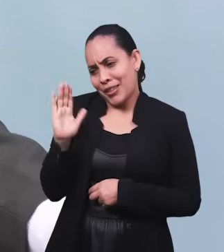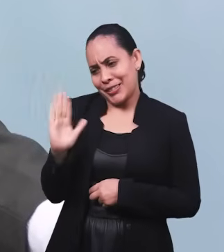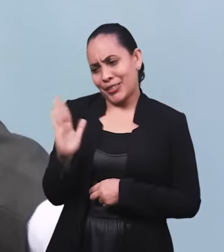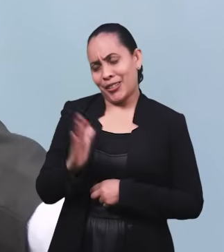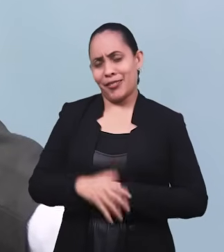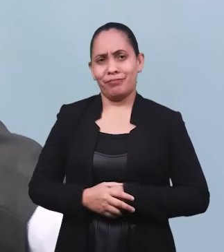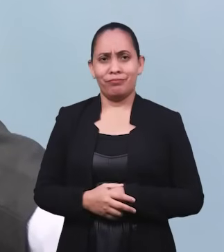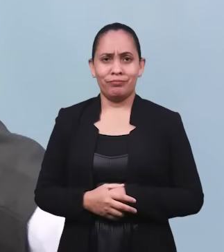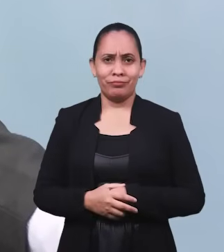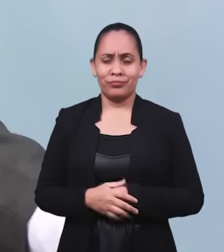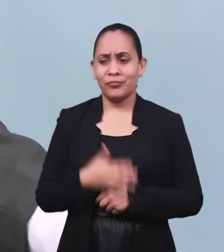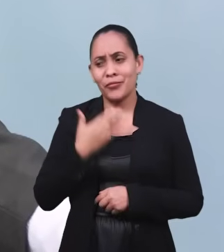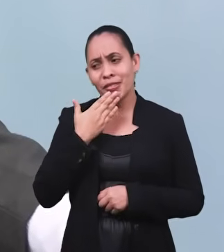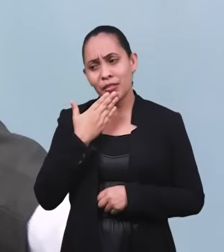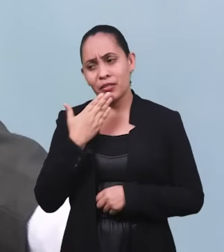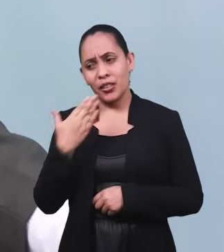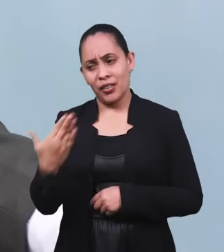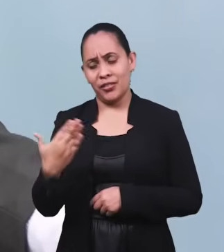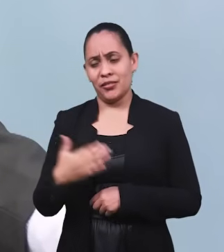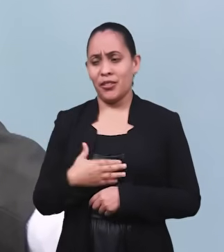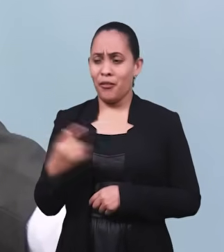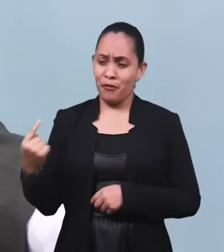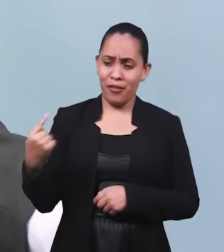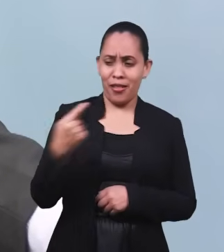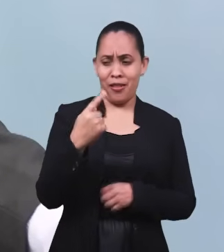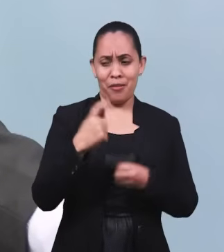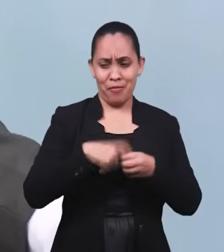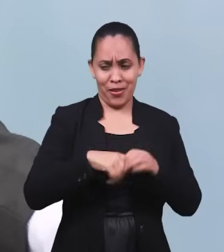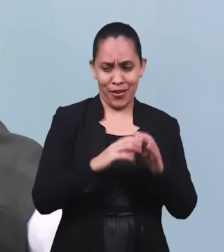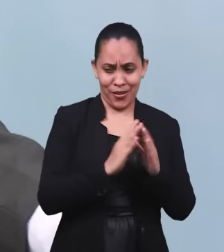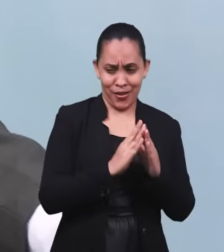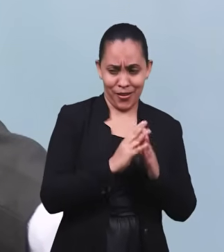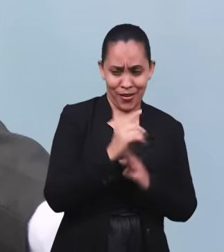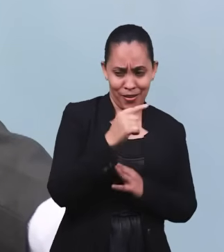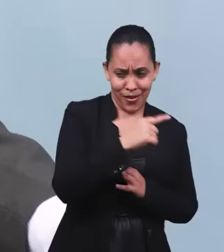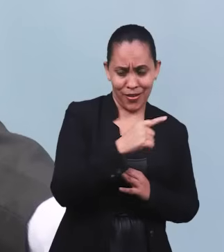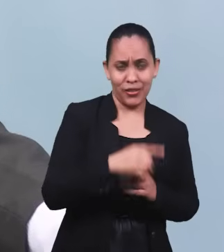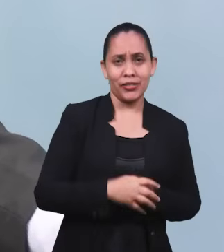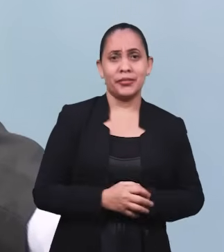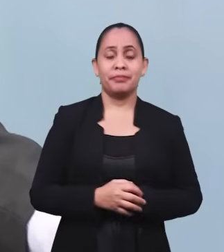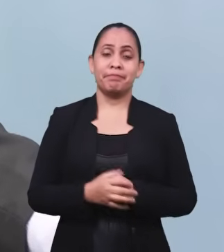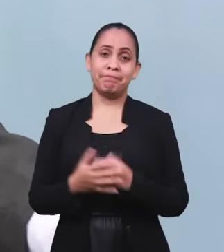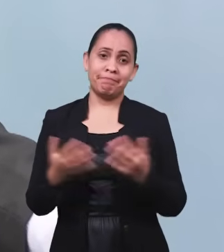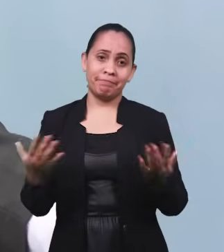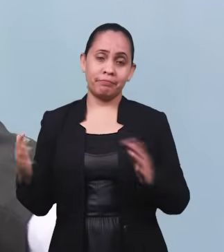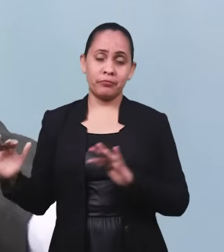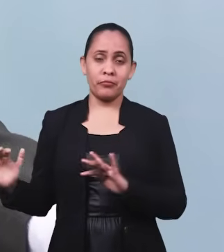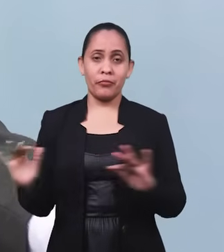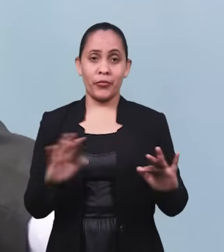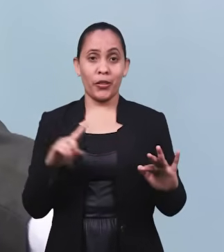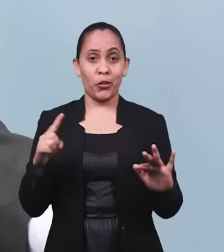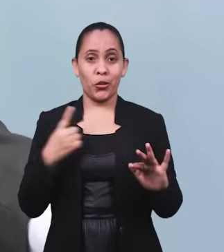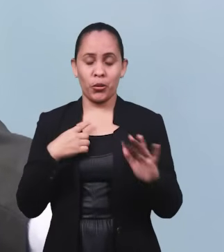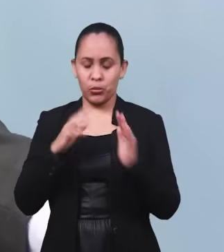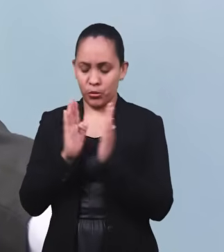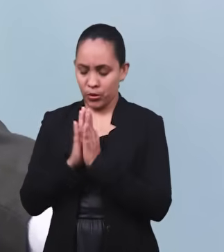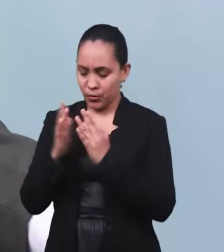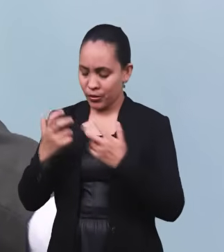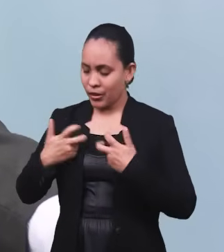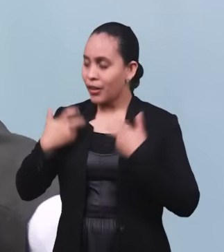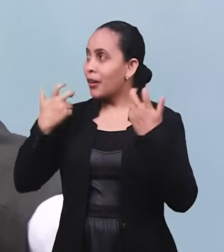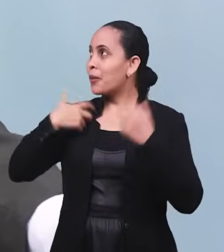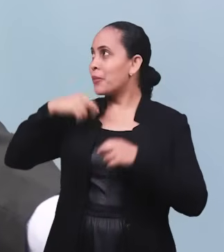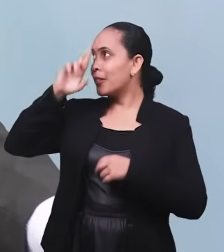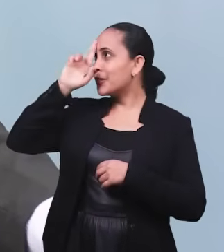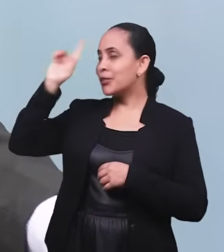Ele faz esse pedido ao Senhor que fosse na sua casa. Então, quando nós oramos ao Senhor,